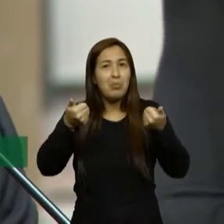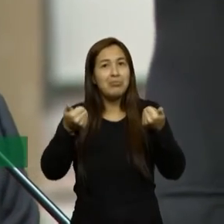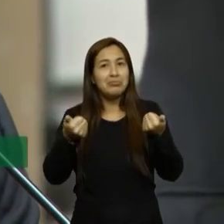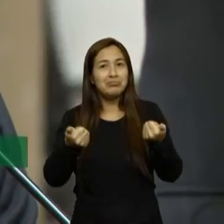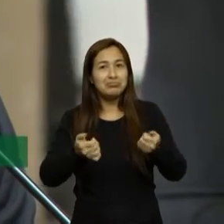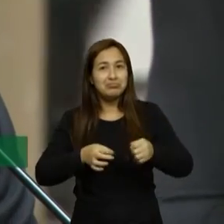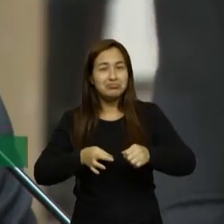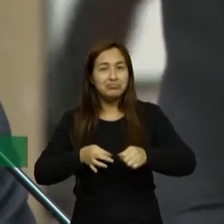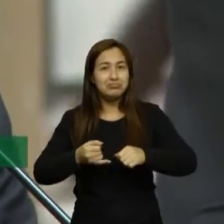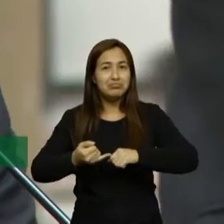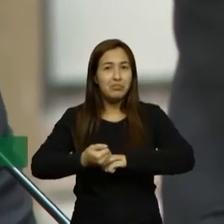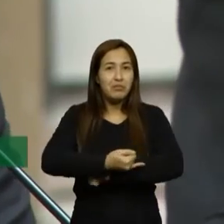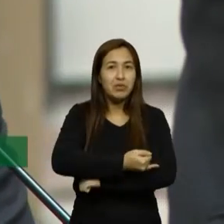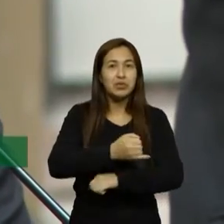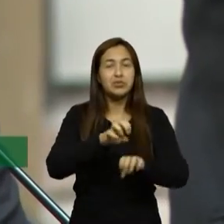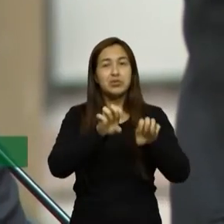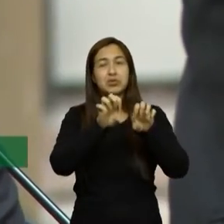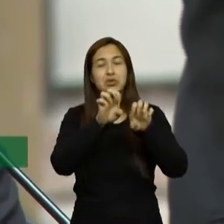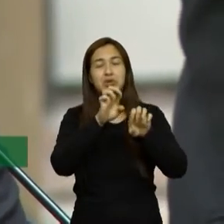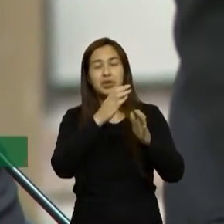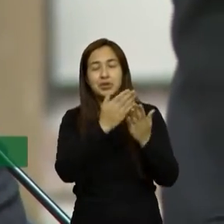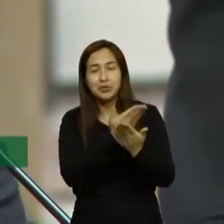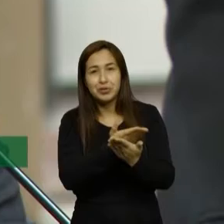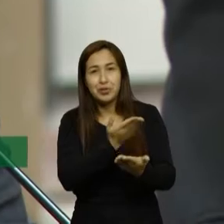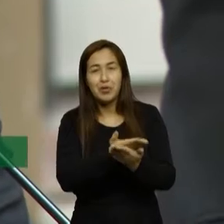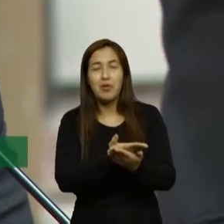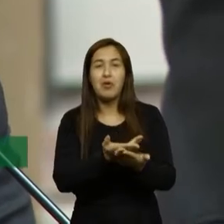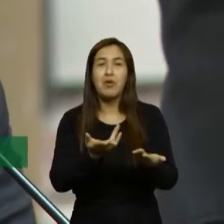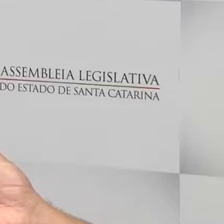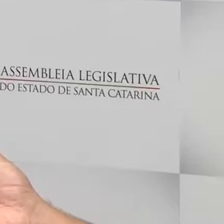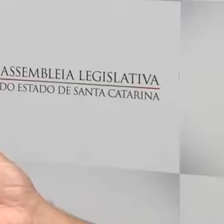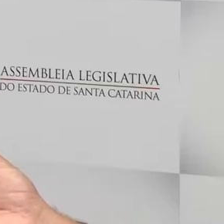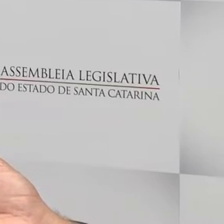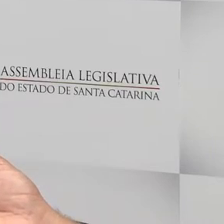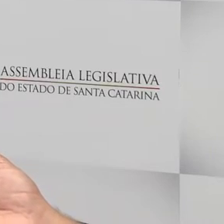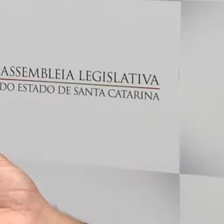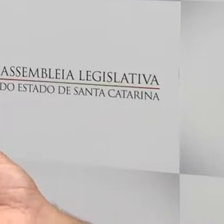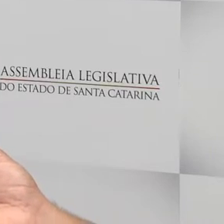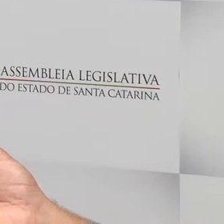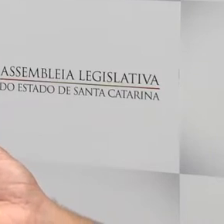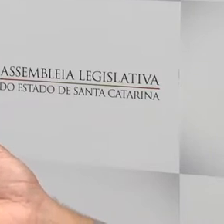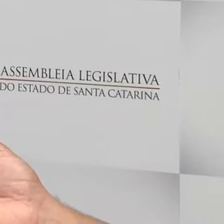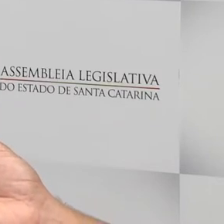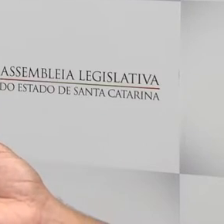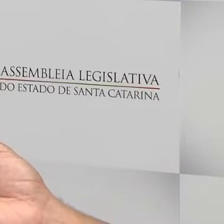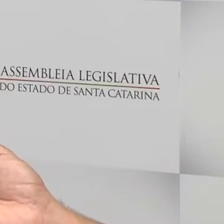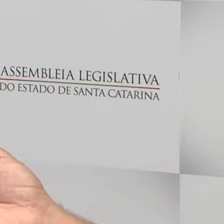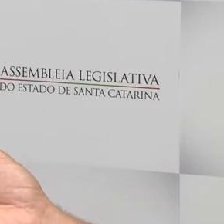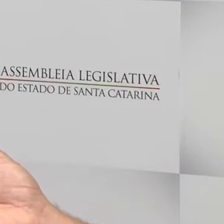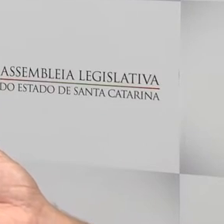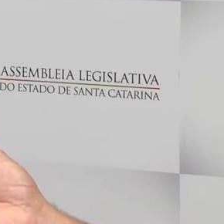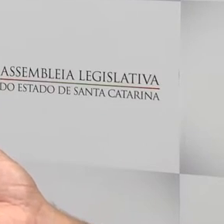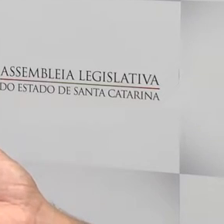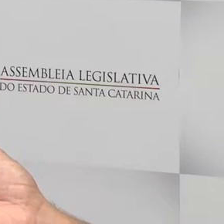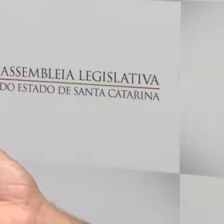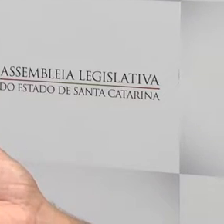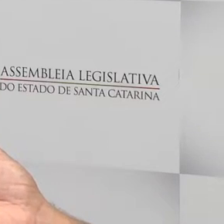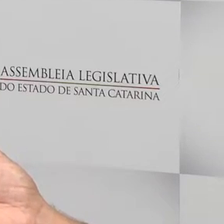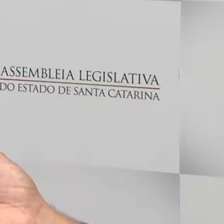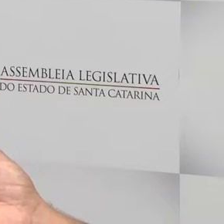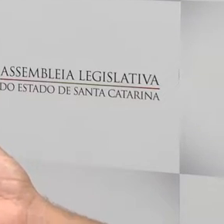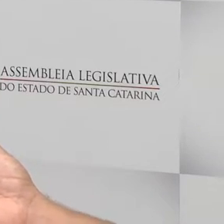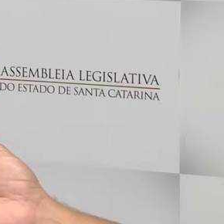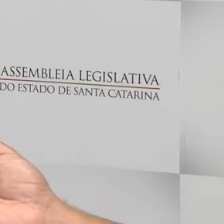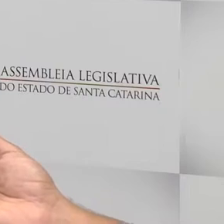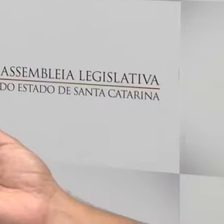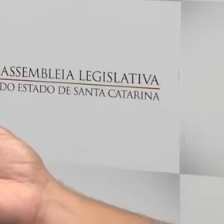falta de Engenheiros e outros profissionais que elaboram esses projetos dos grandes gargalos é projetos então o Estado